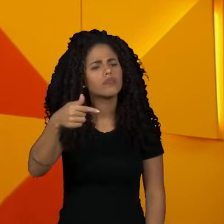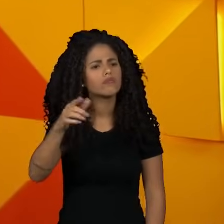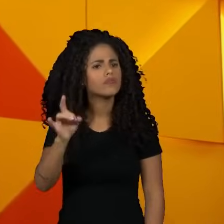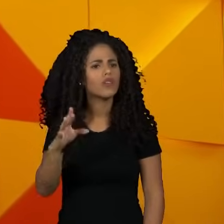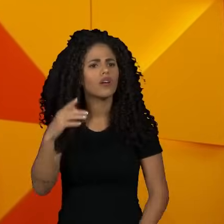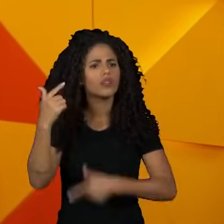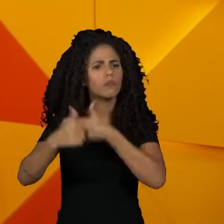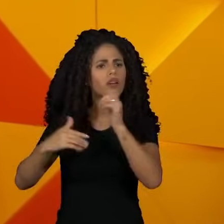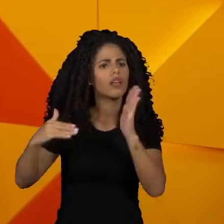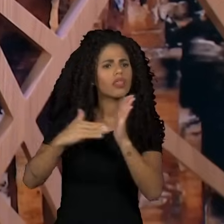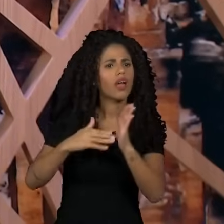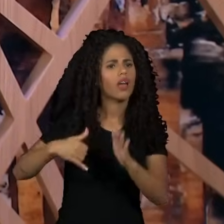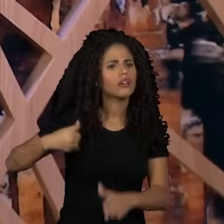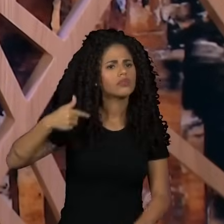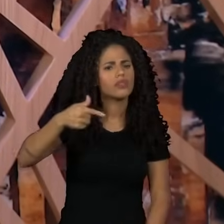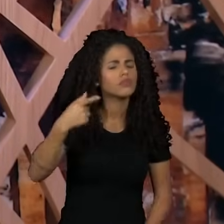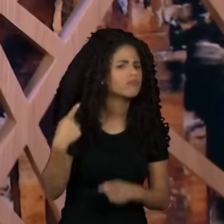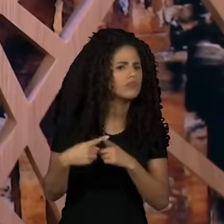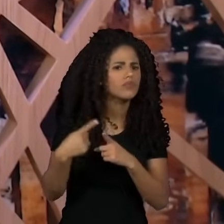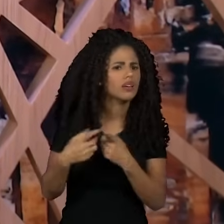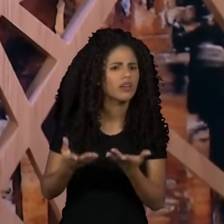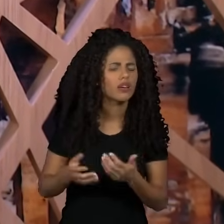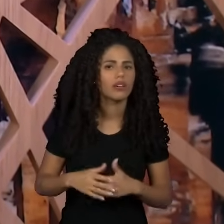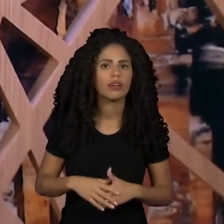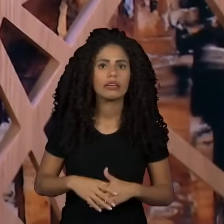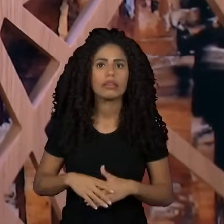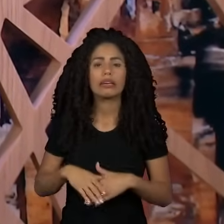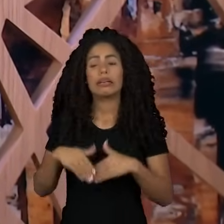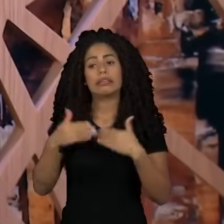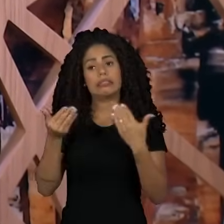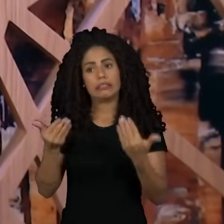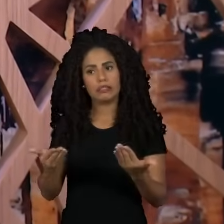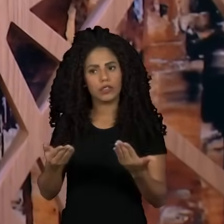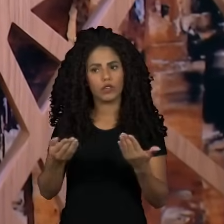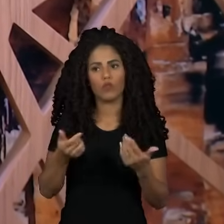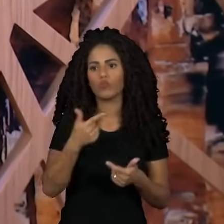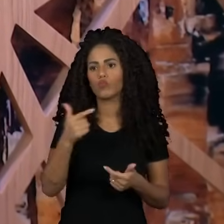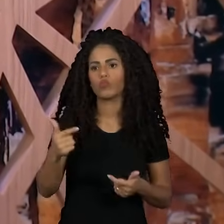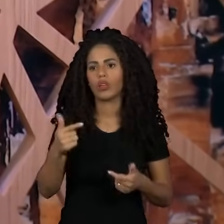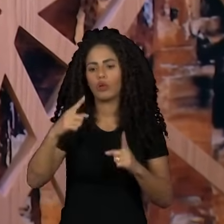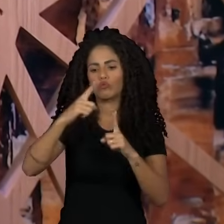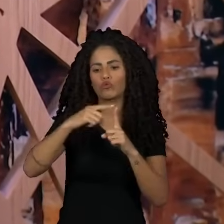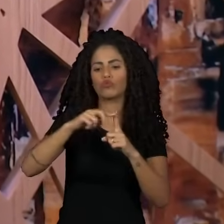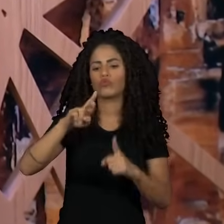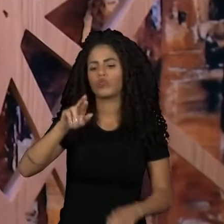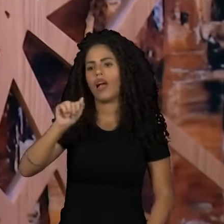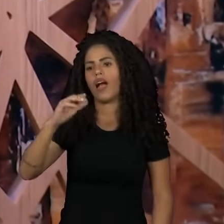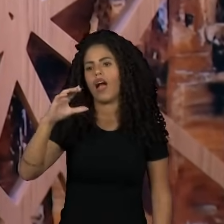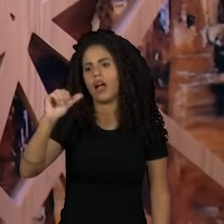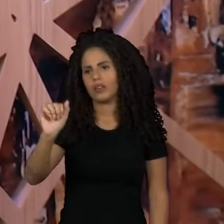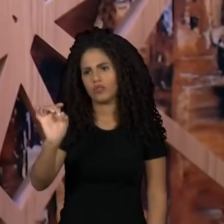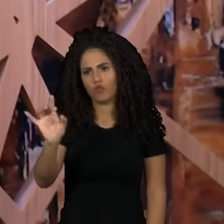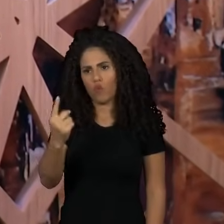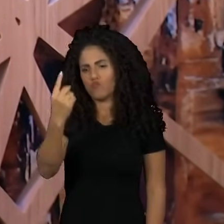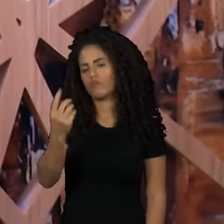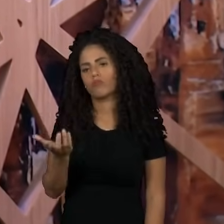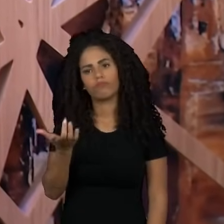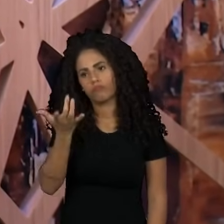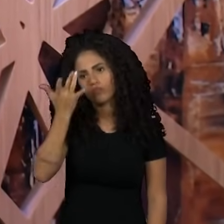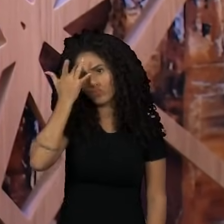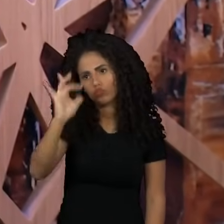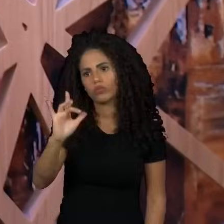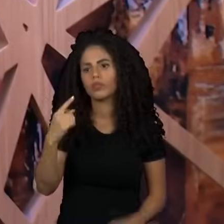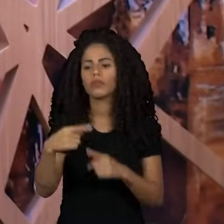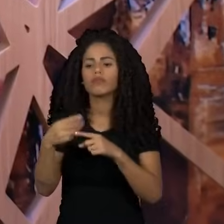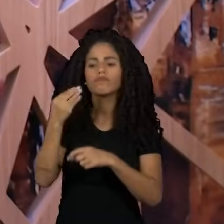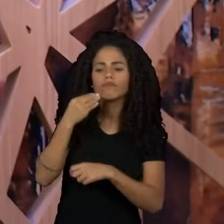cachorro trabalhando? A gente não tem como delimitar nenhuma raça específica para fazer esse trabalho. Assim, o que se busca é assim,